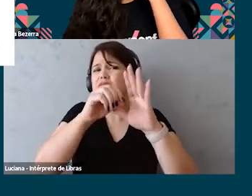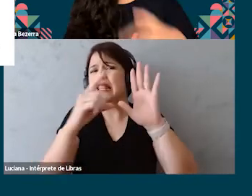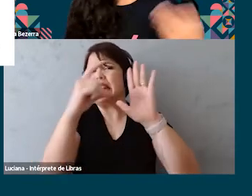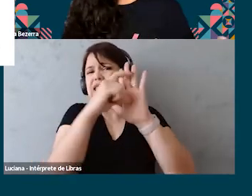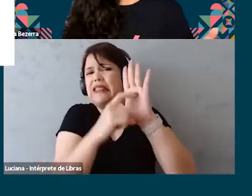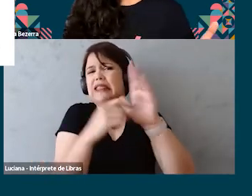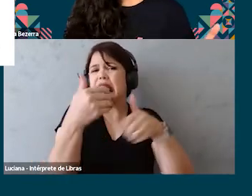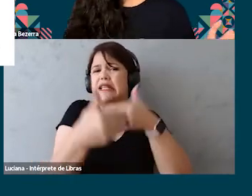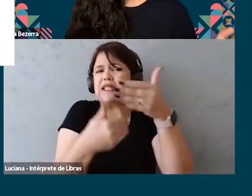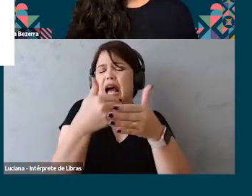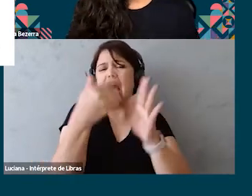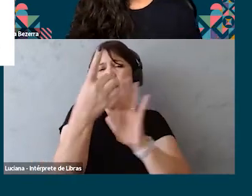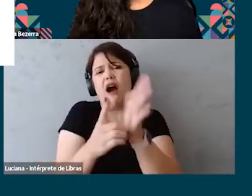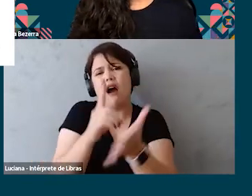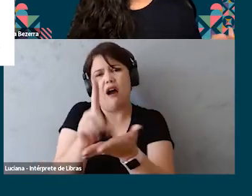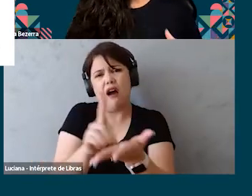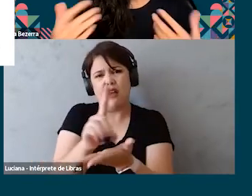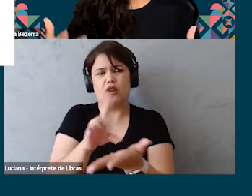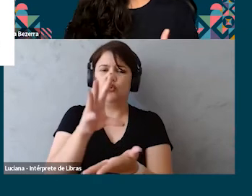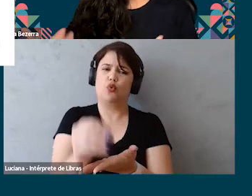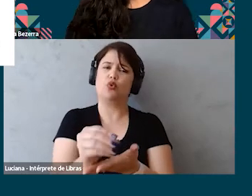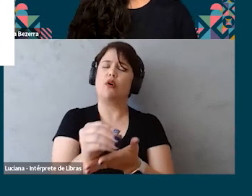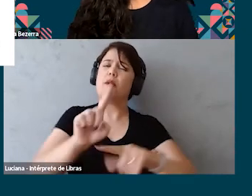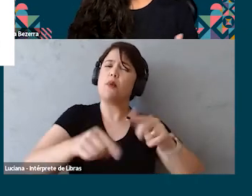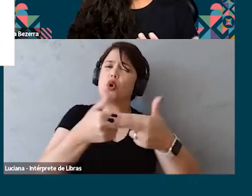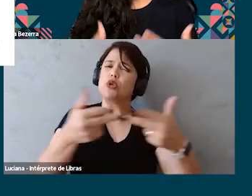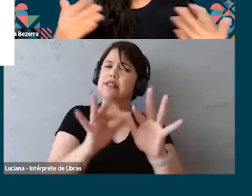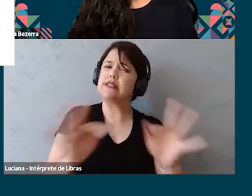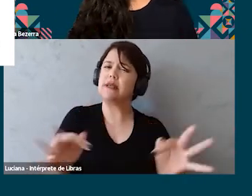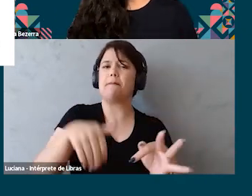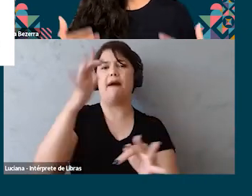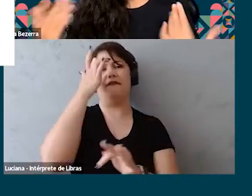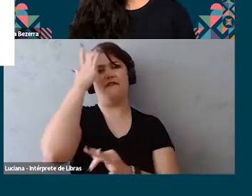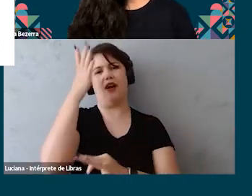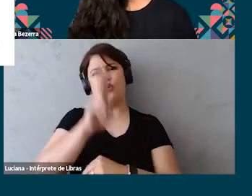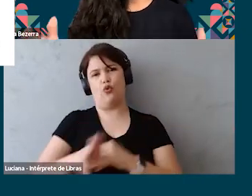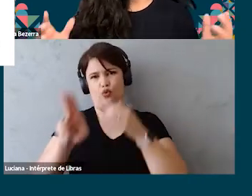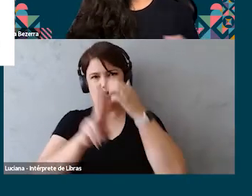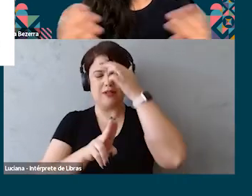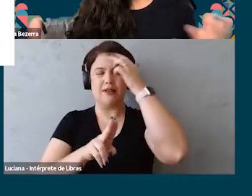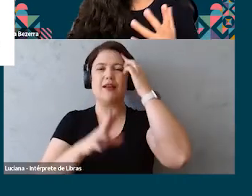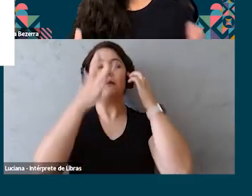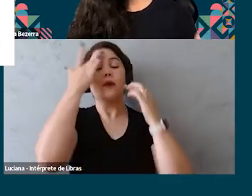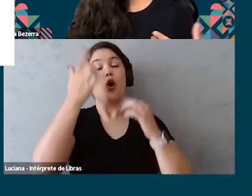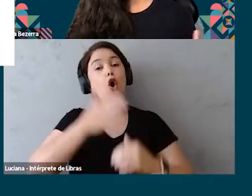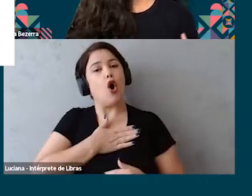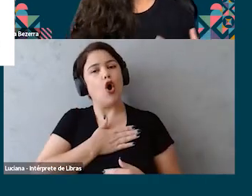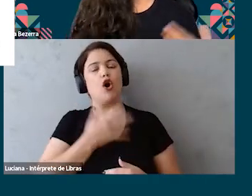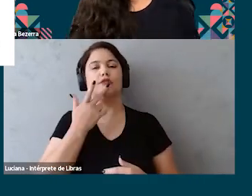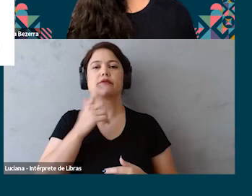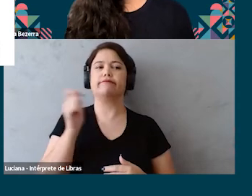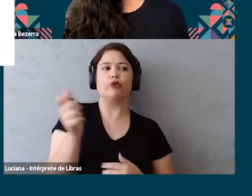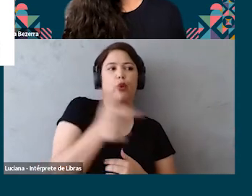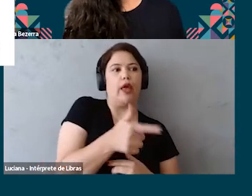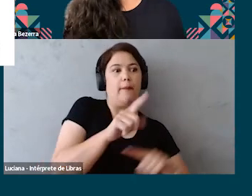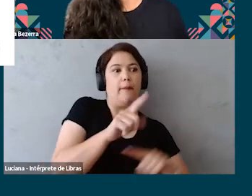design, acessível. Normalmente, produtos simples, eles são muito mais fáceis de utilizar e as pessoas gostam muito mais